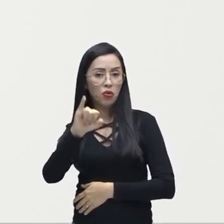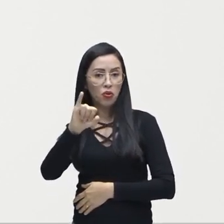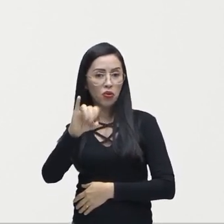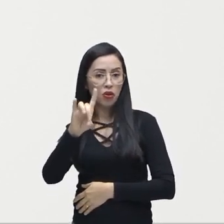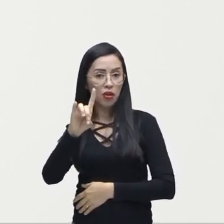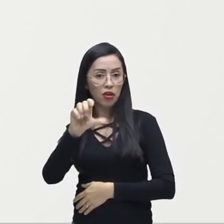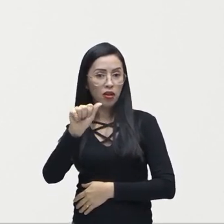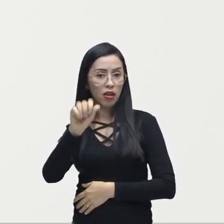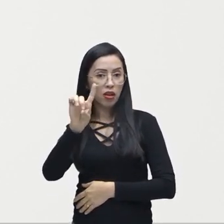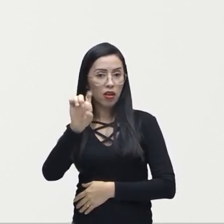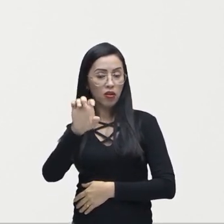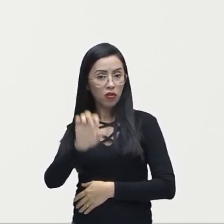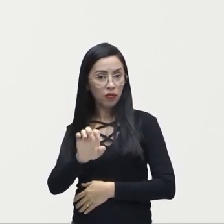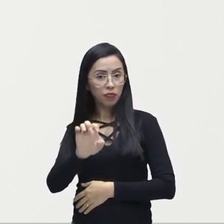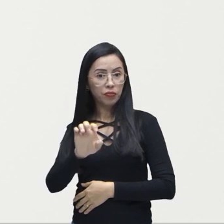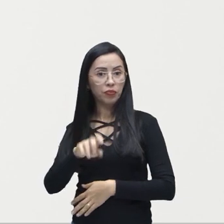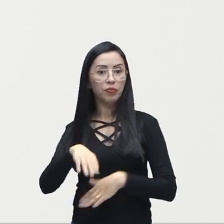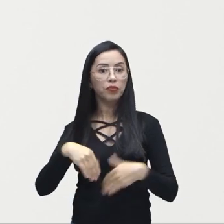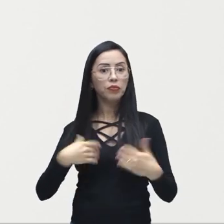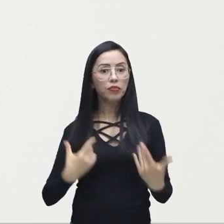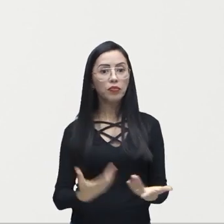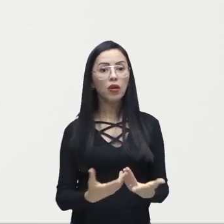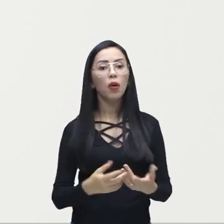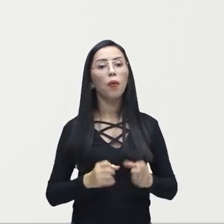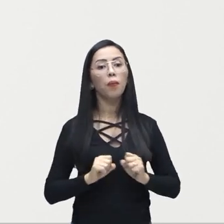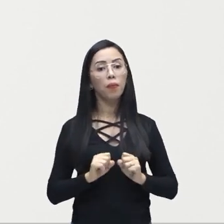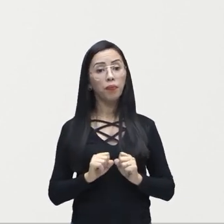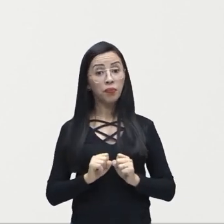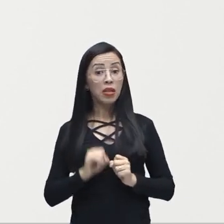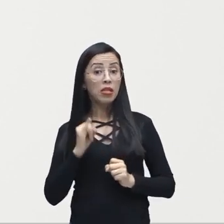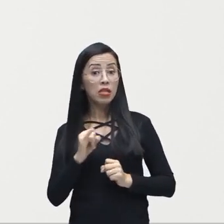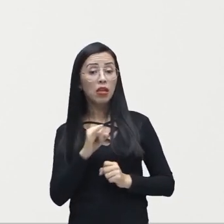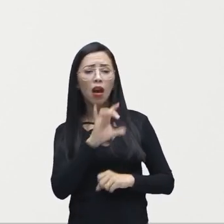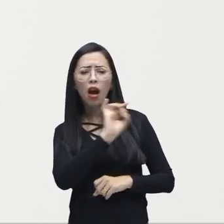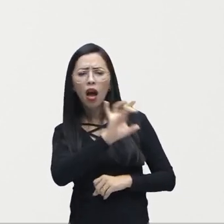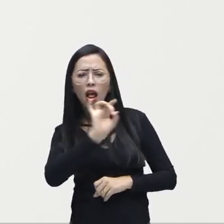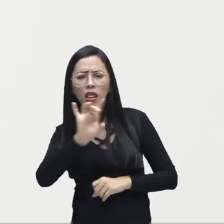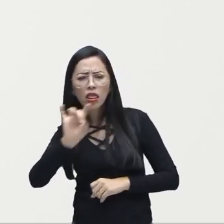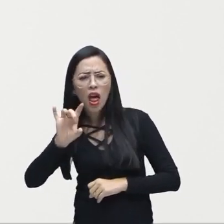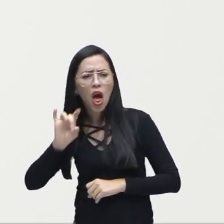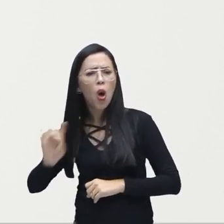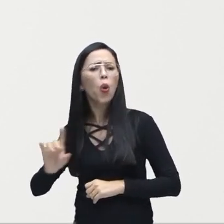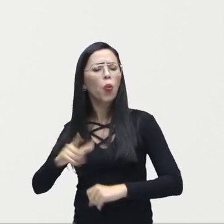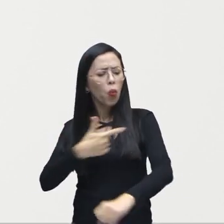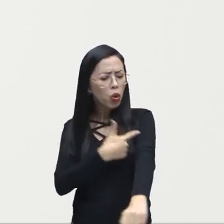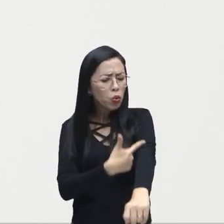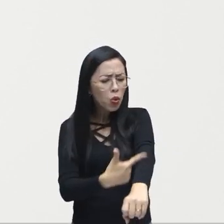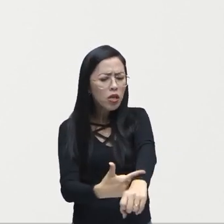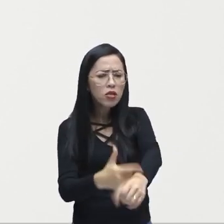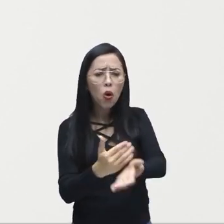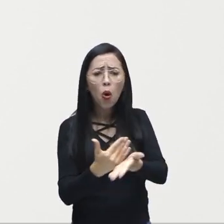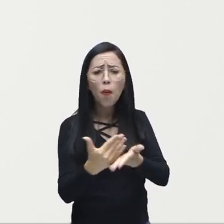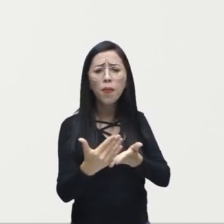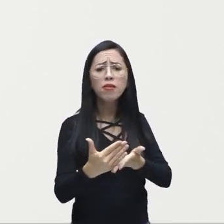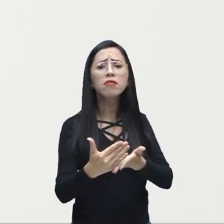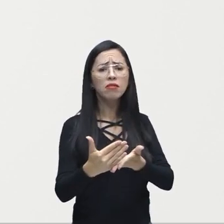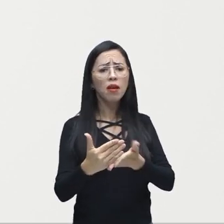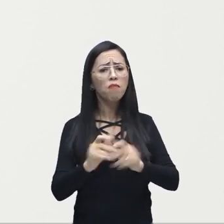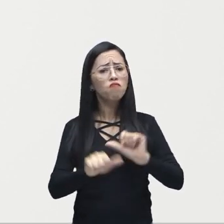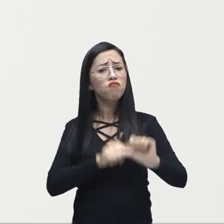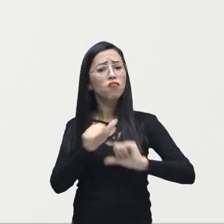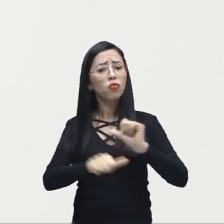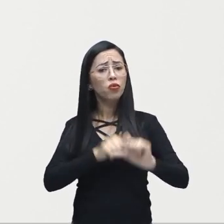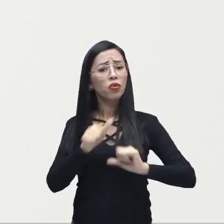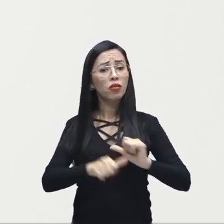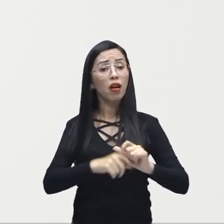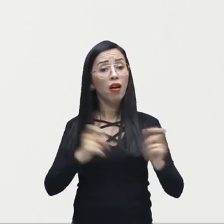que pequenos atos podem produzir grandes mudanças se realizados por todos nós. Vamos ver marcadinho aí qual